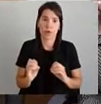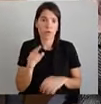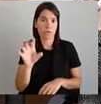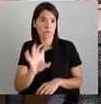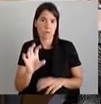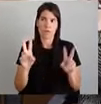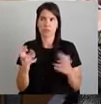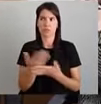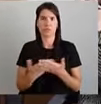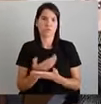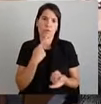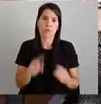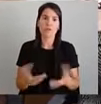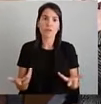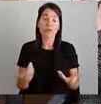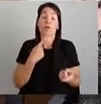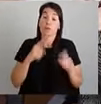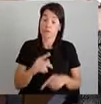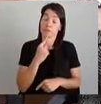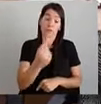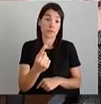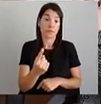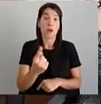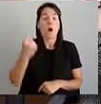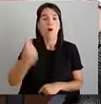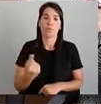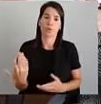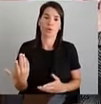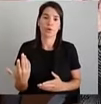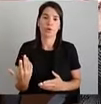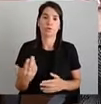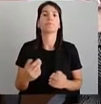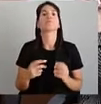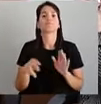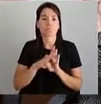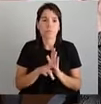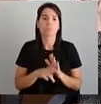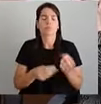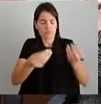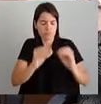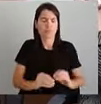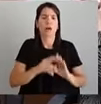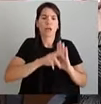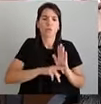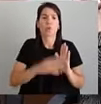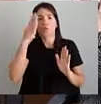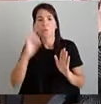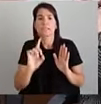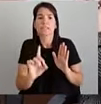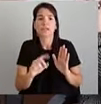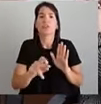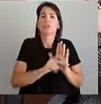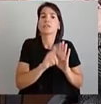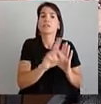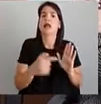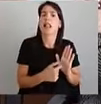foi tratado novamente. Reiteramos, tinha sido obrigatório, regimentalmente, fazer este relatório, está no número 6 do artigo 66, e nem